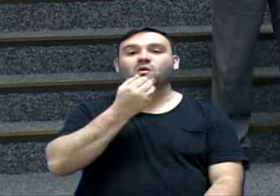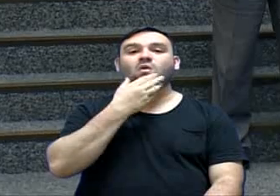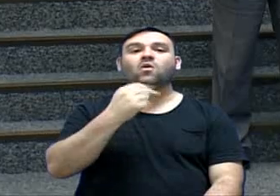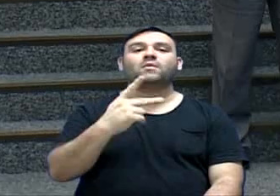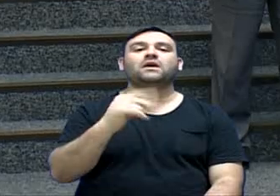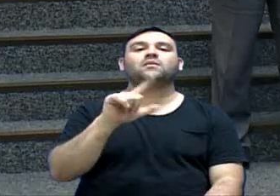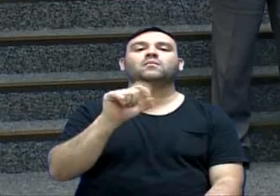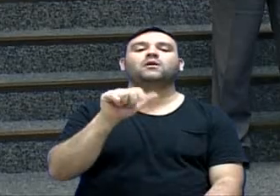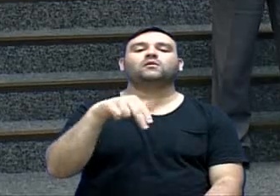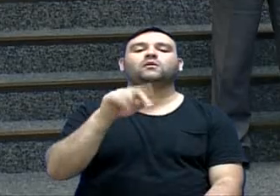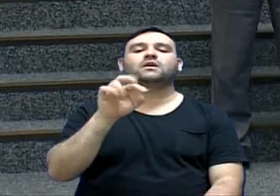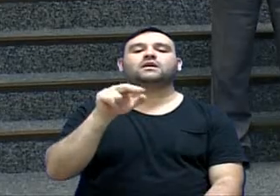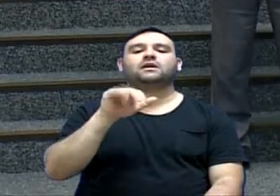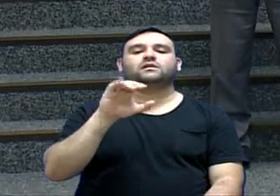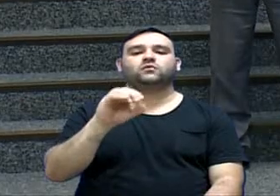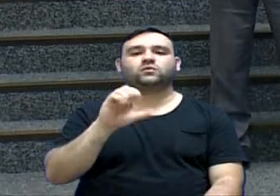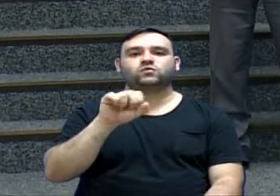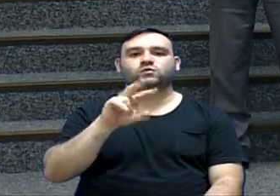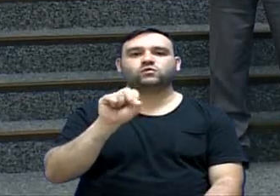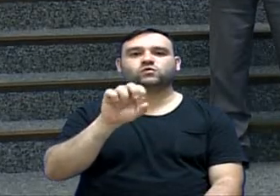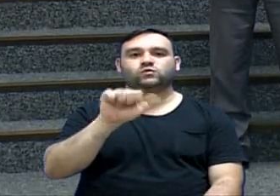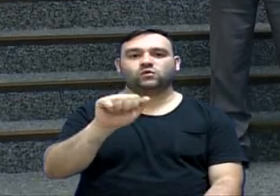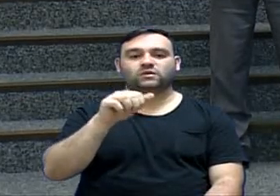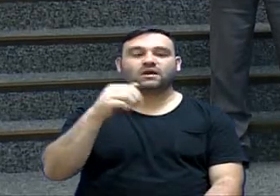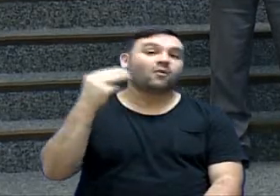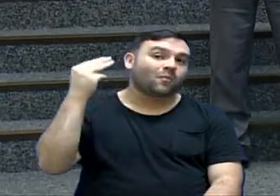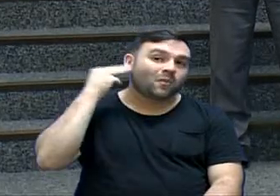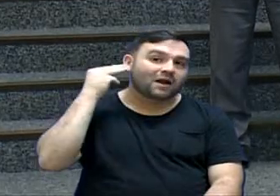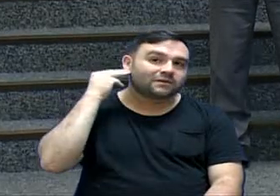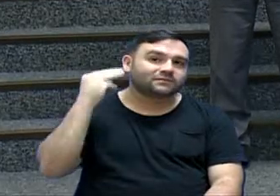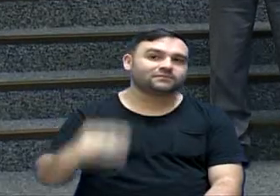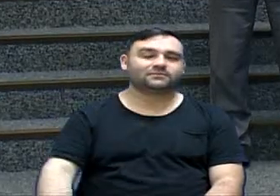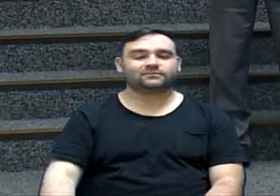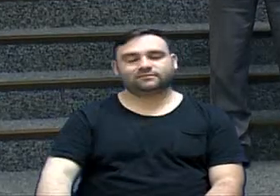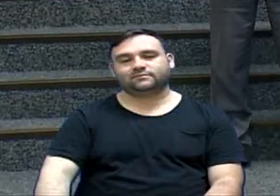Paulo Antônio de Souza Marques.